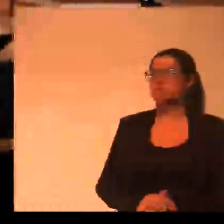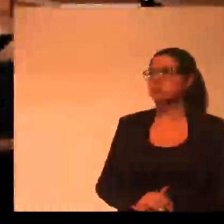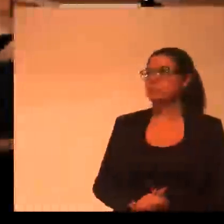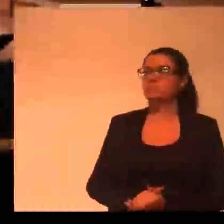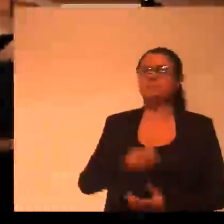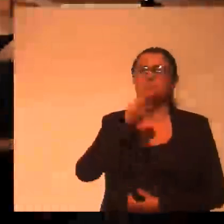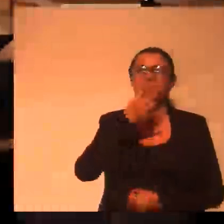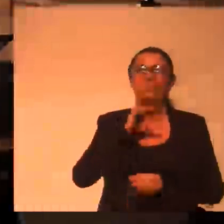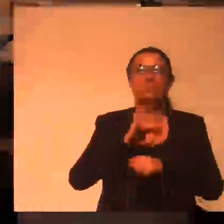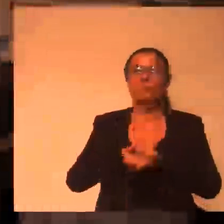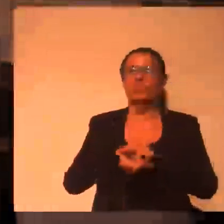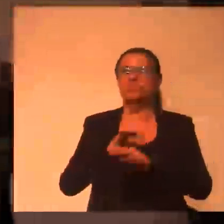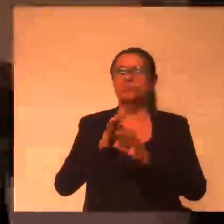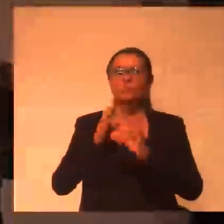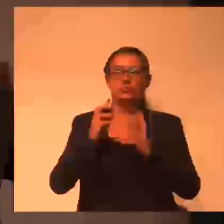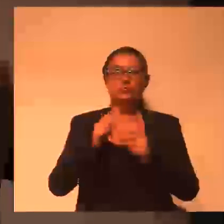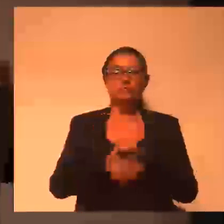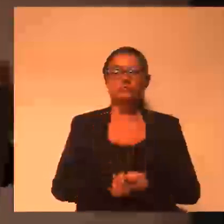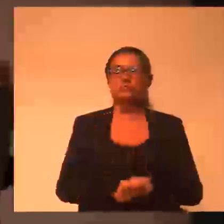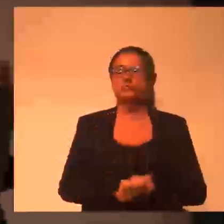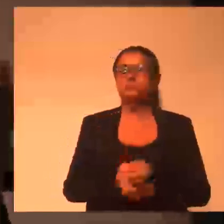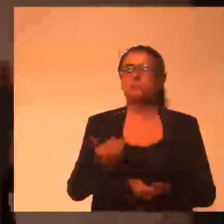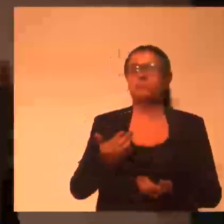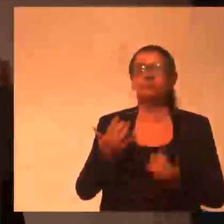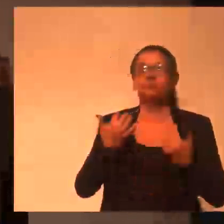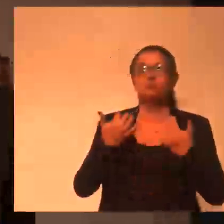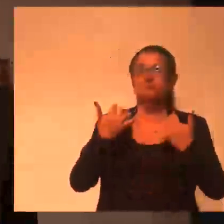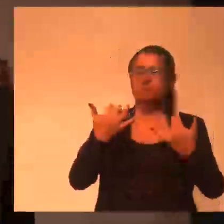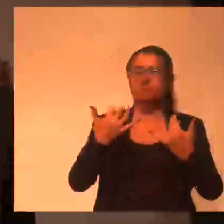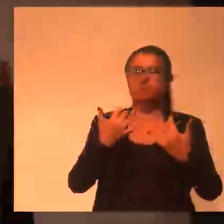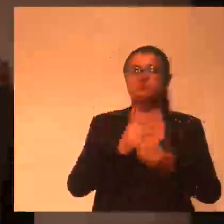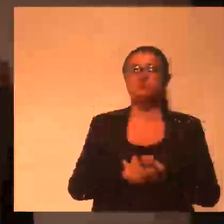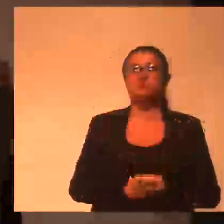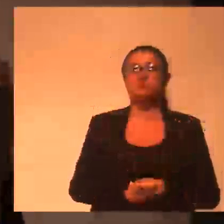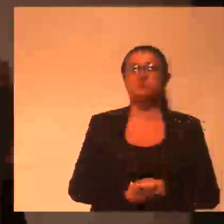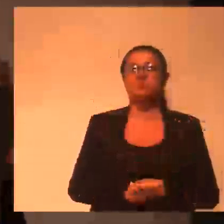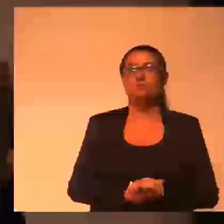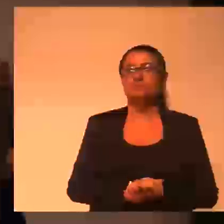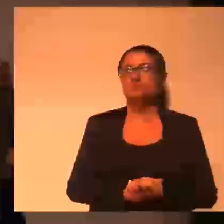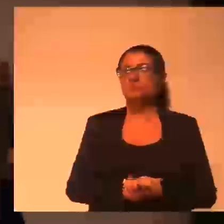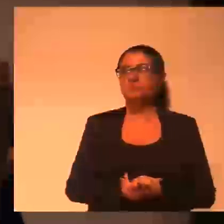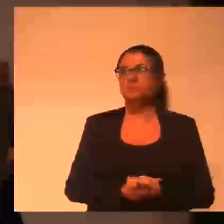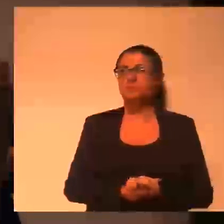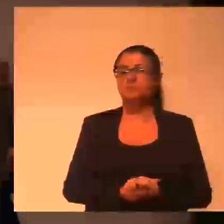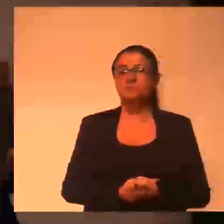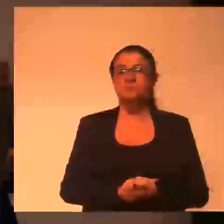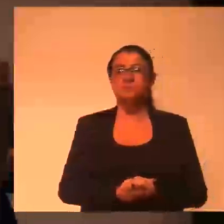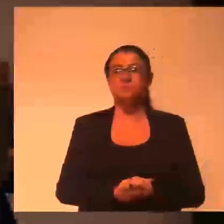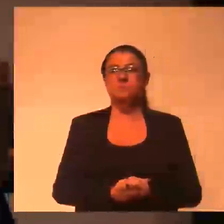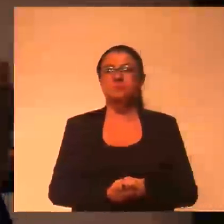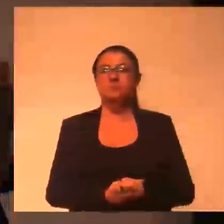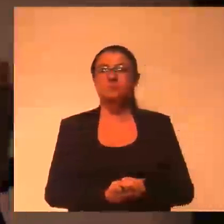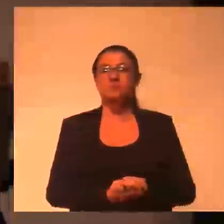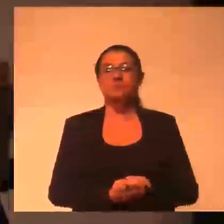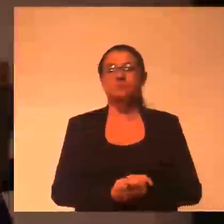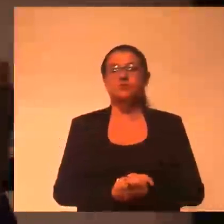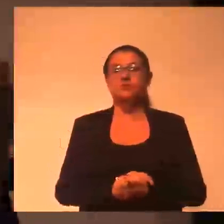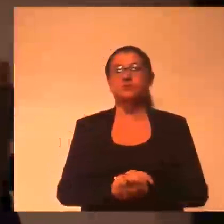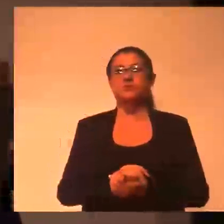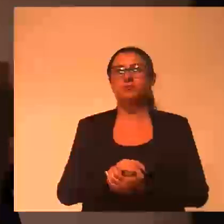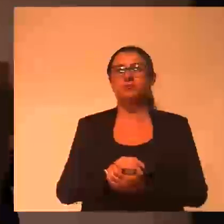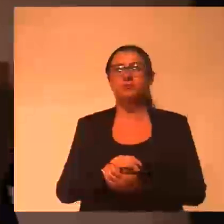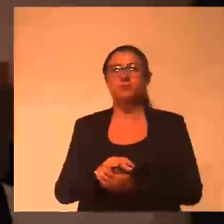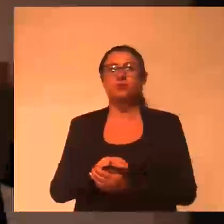Boa noite a todos, público presente. Ô, Rodrigo, eu tomei uma multa no radar ali próximo do Marambaia, que ele